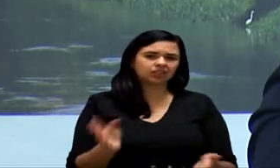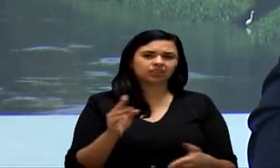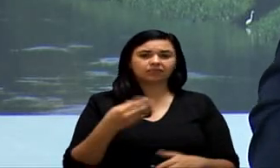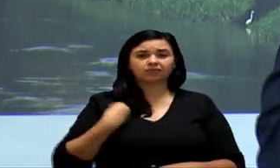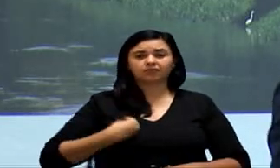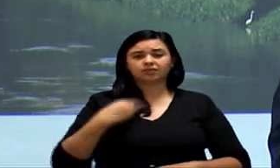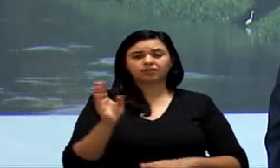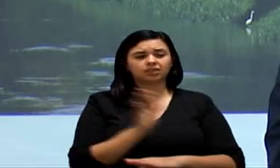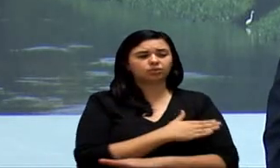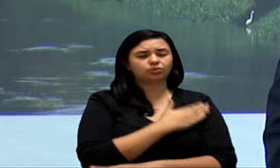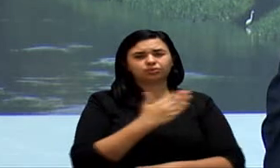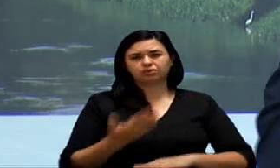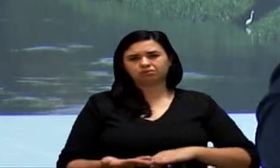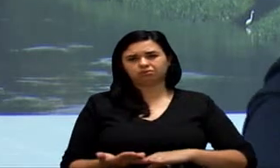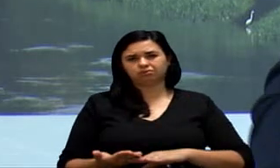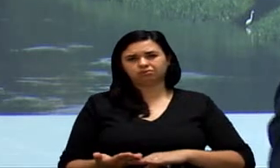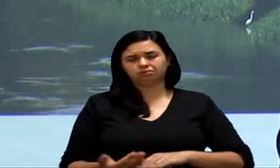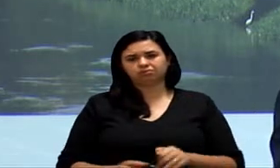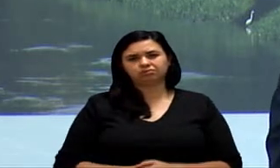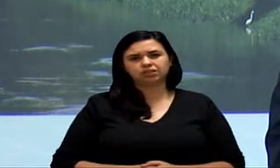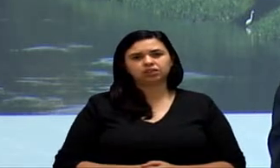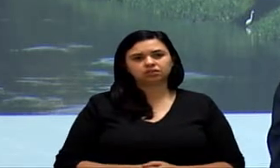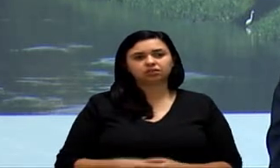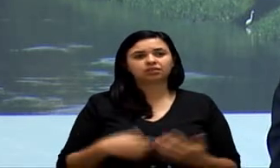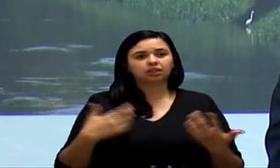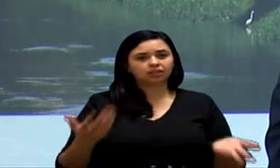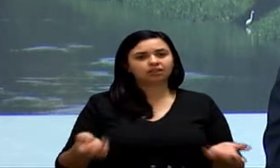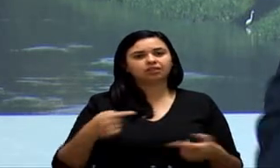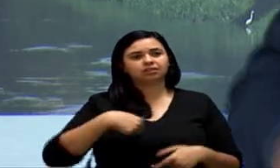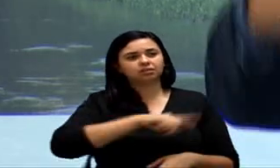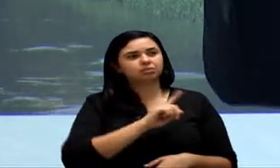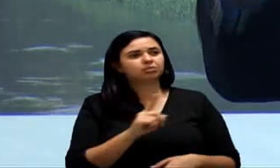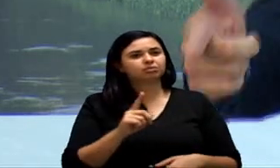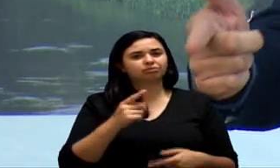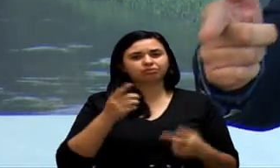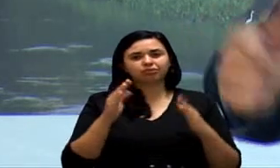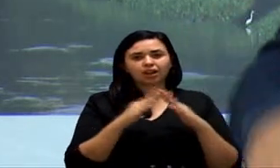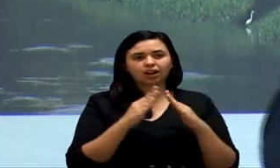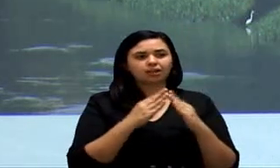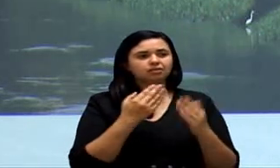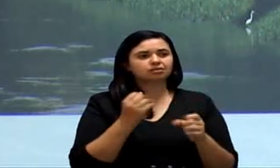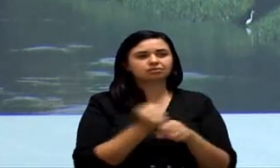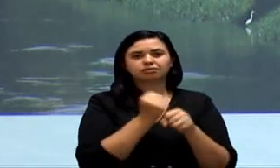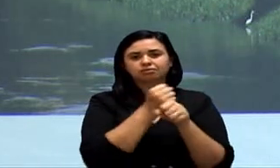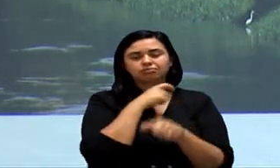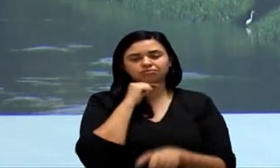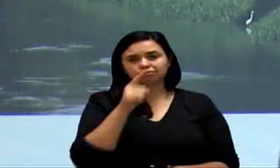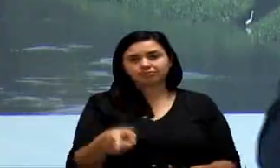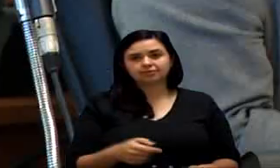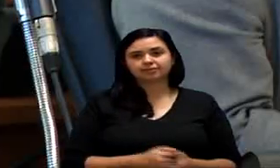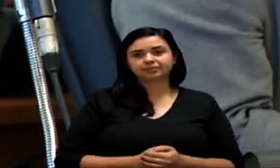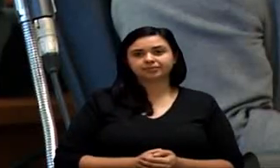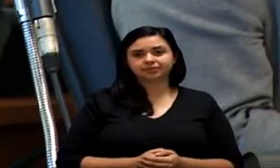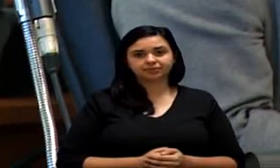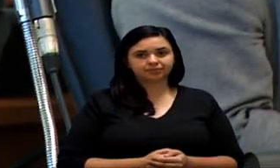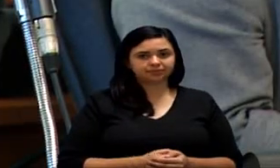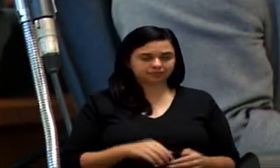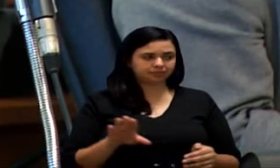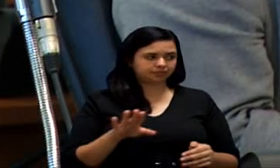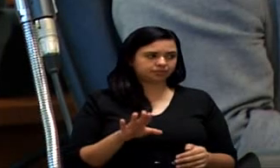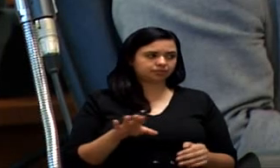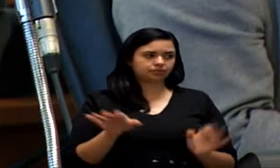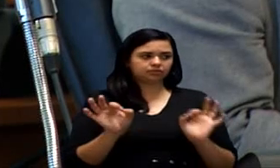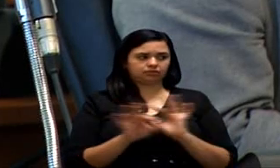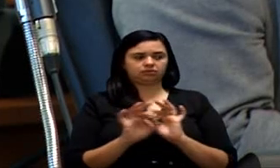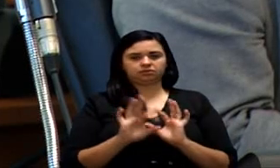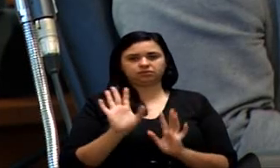casa. E também da implantação de CDHUs. Daí eu liguei para o secretário Tiago da Guia, vou encerrando aqui já. Tem